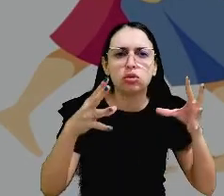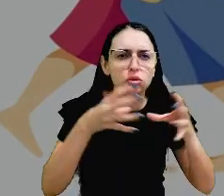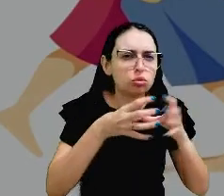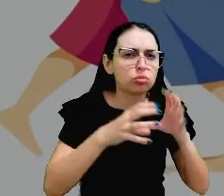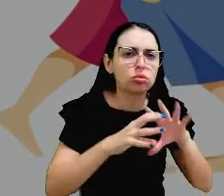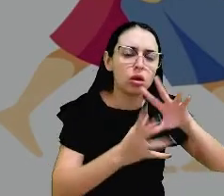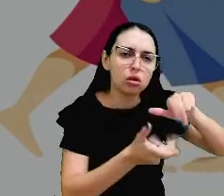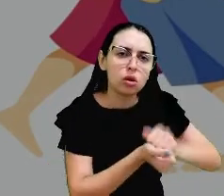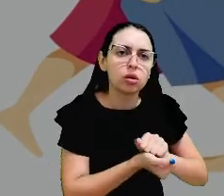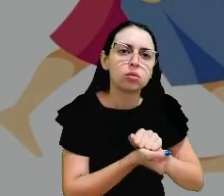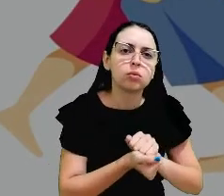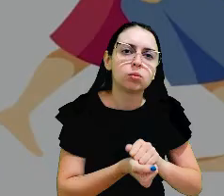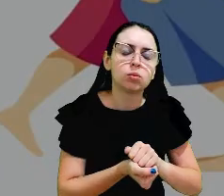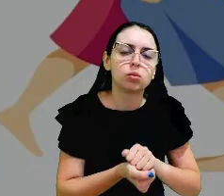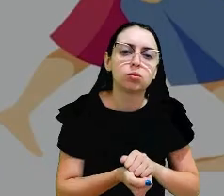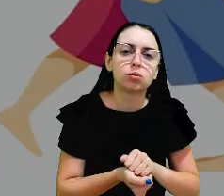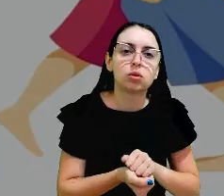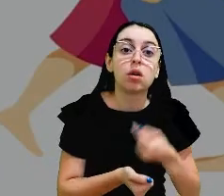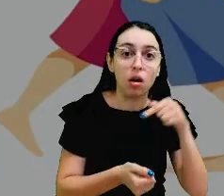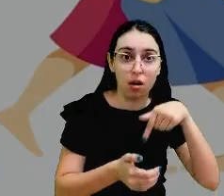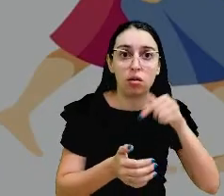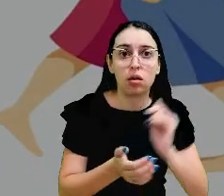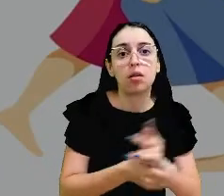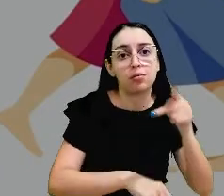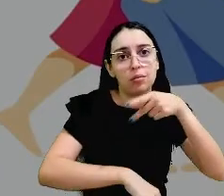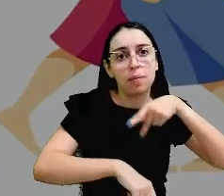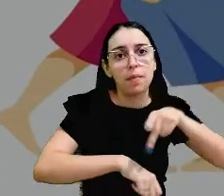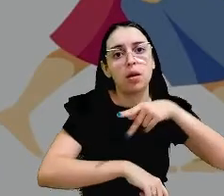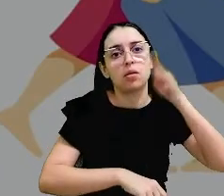mundo inteiro, ocorreram no nosso país.